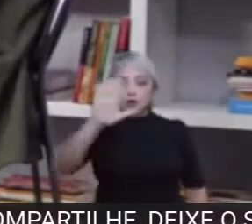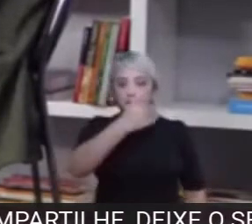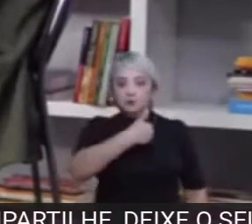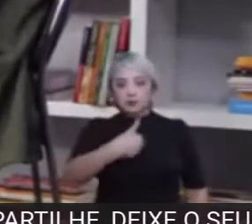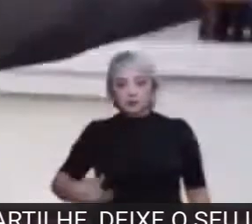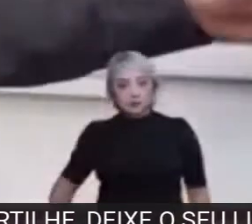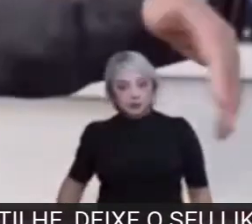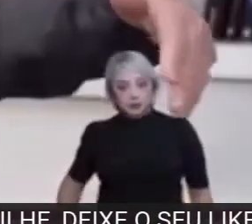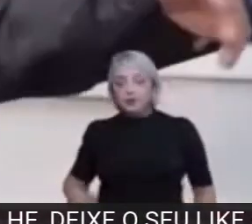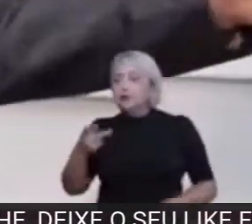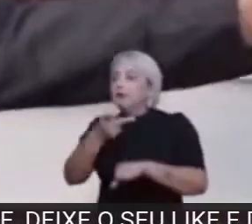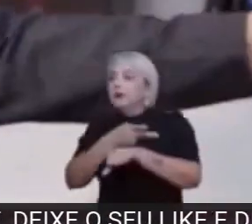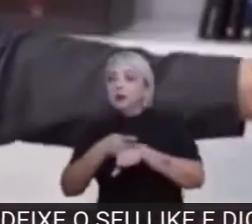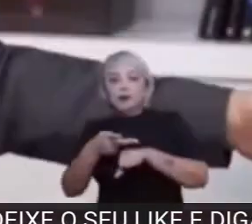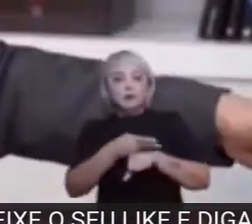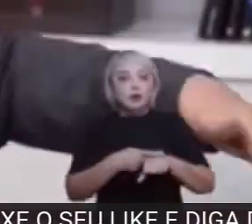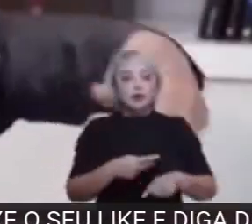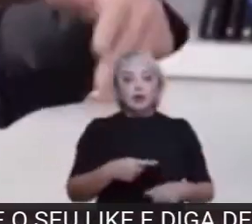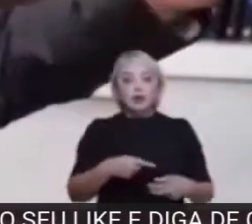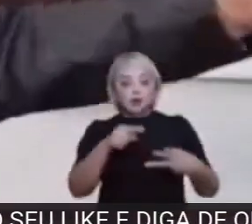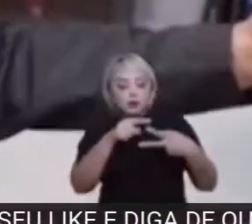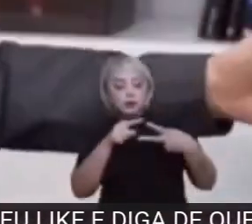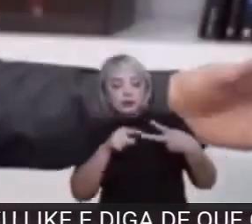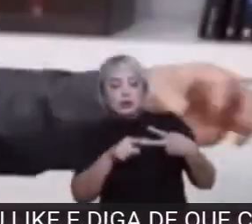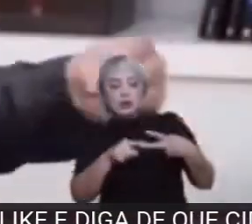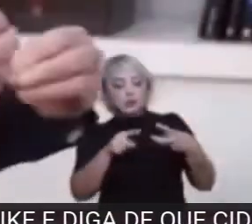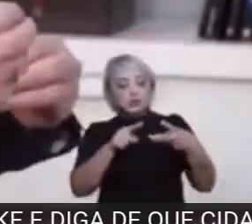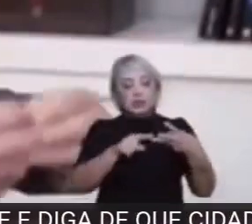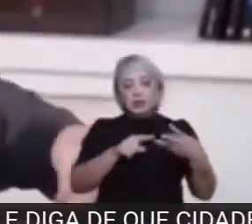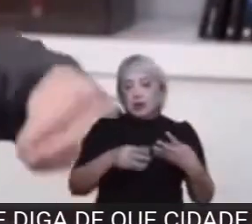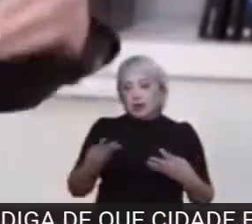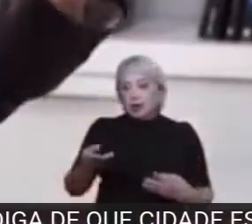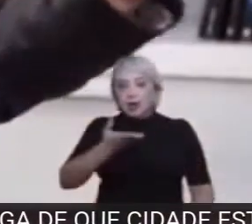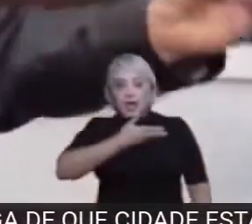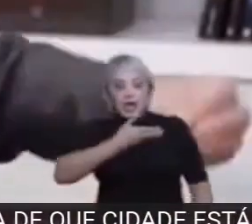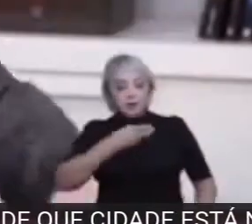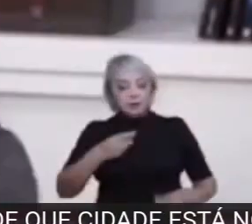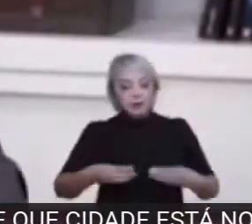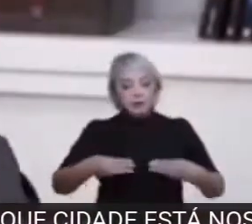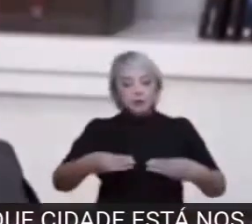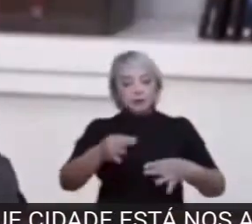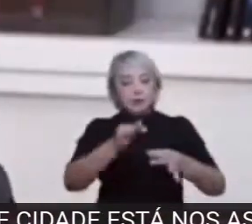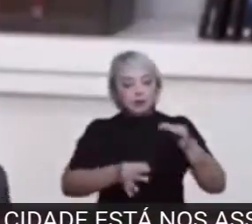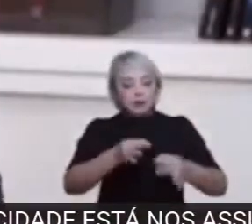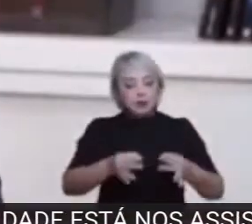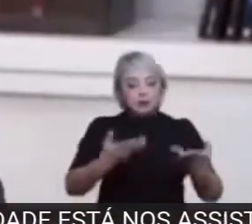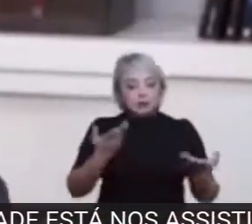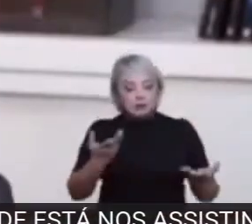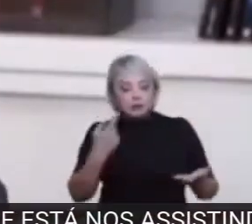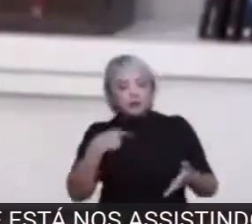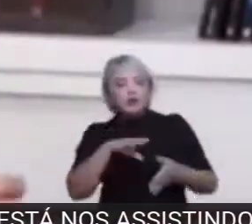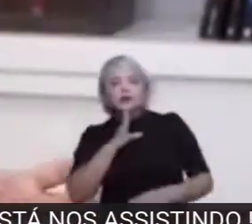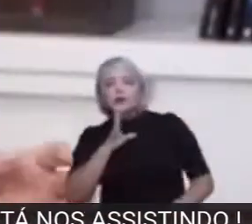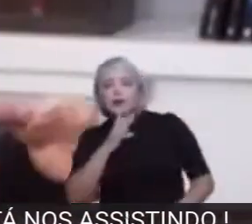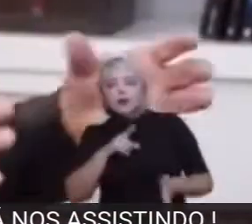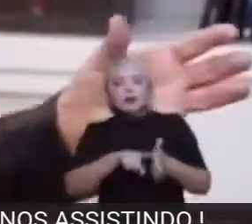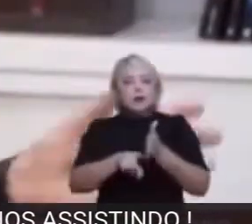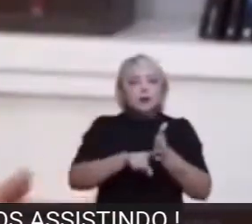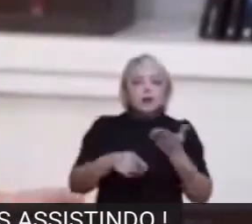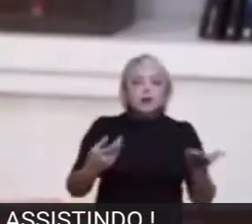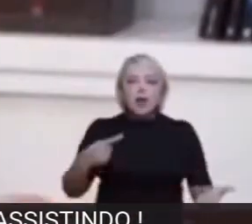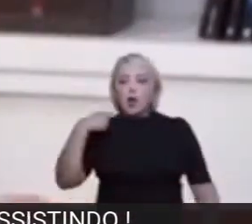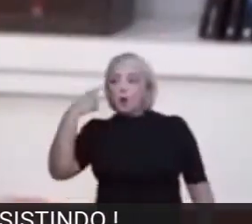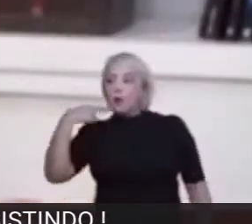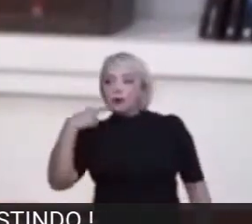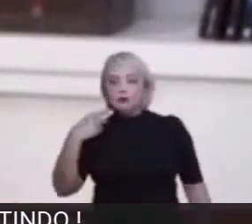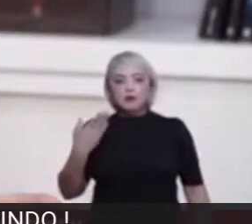procurar dois ou três ou quatro amigos seus do Ministério da Justiça para sondar, você conhece, você vai procurar um grande advogado, você vai pedir um